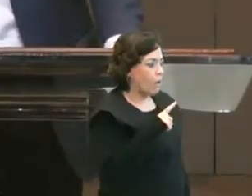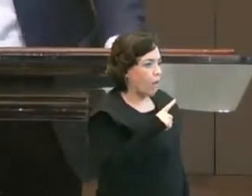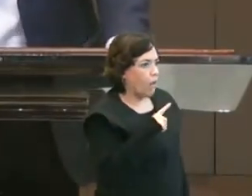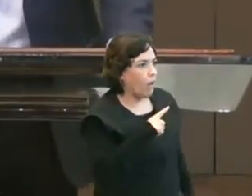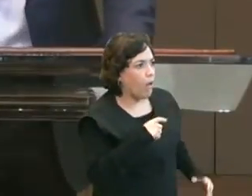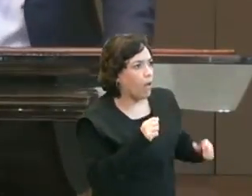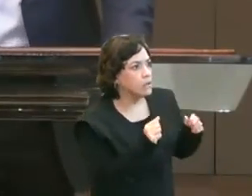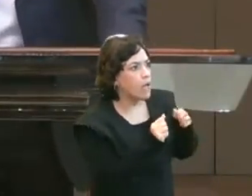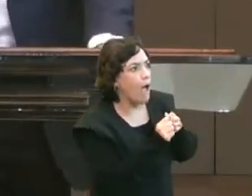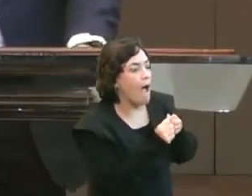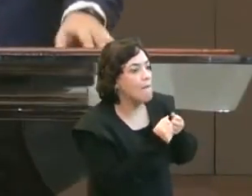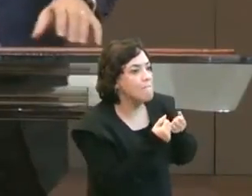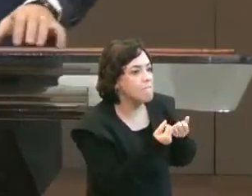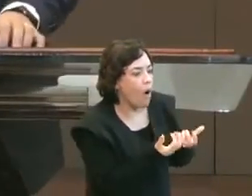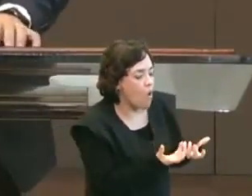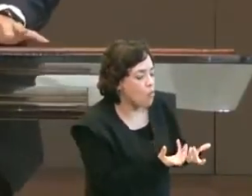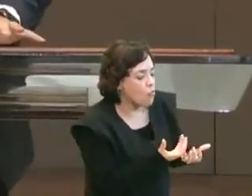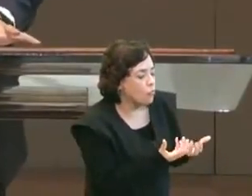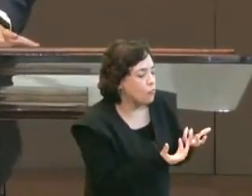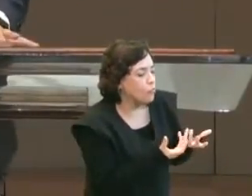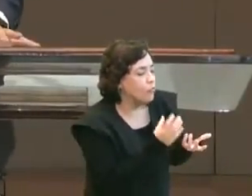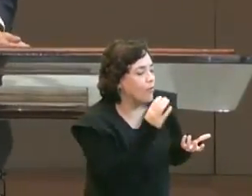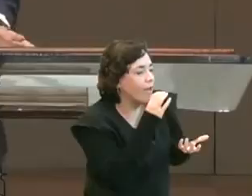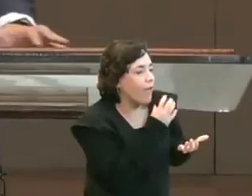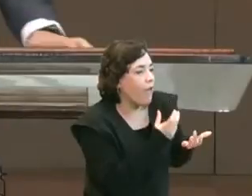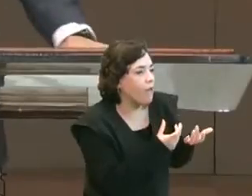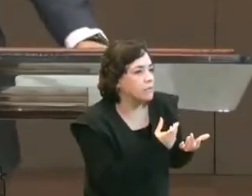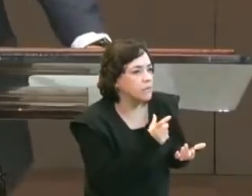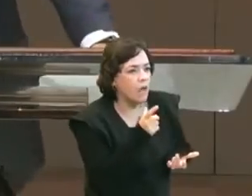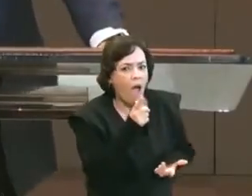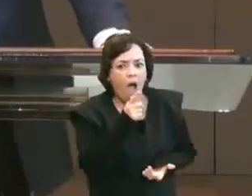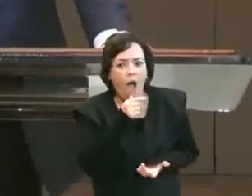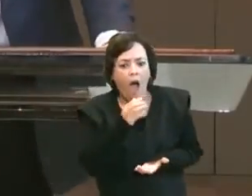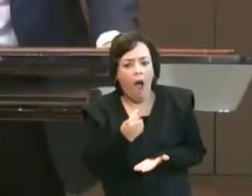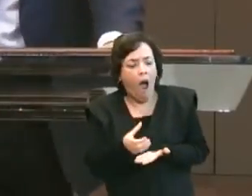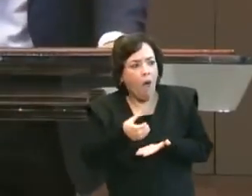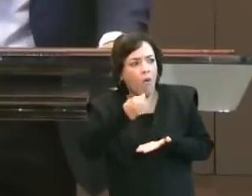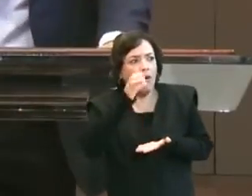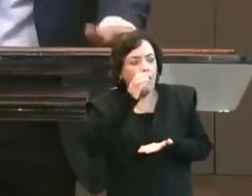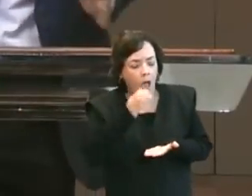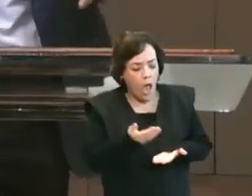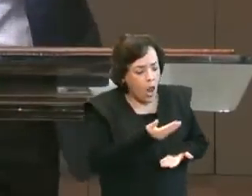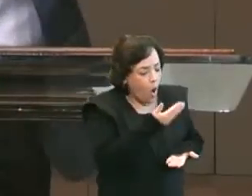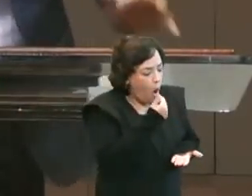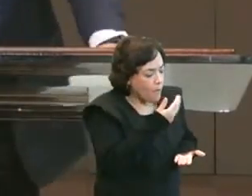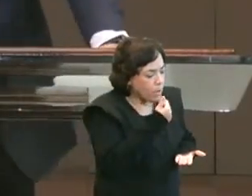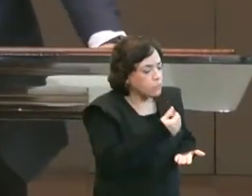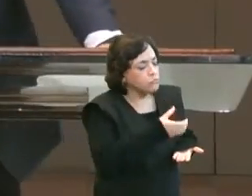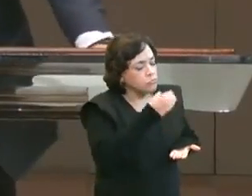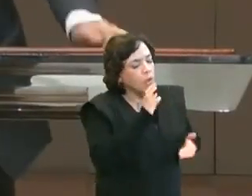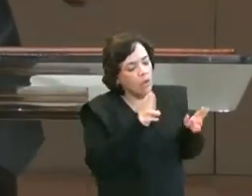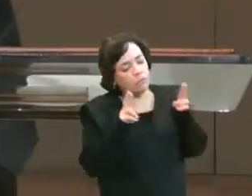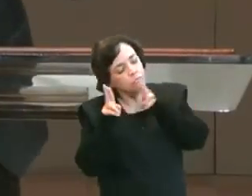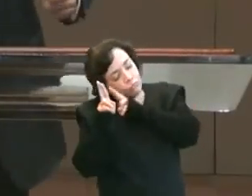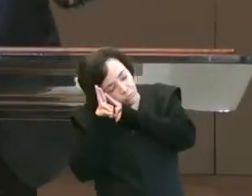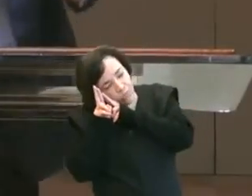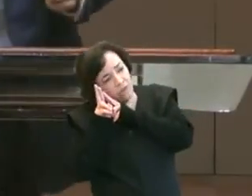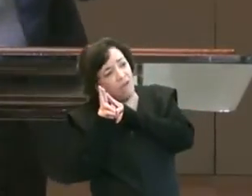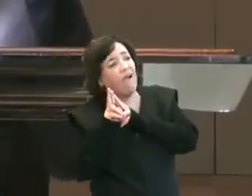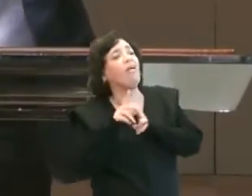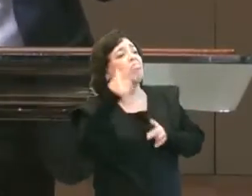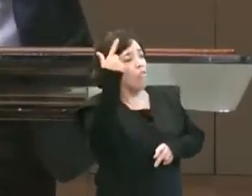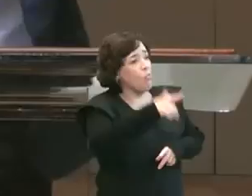sobre brasas quentes e um jarro de água. Ele comeu, bebeu, deitou-se de novo. O anjo do Senhor voltou, tocou nele e